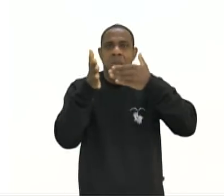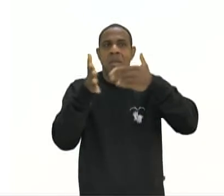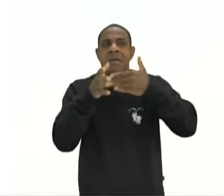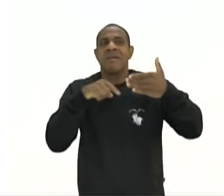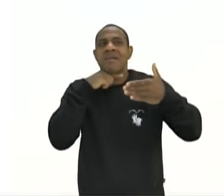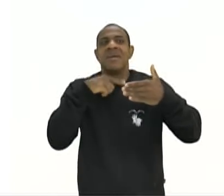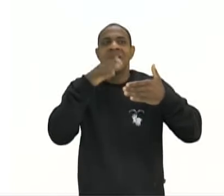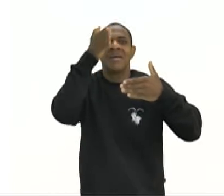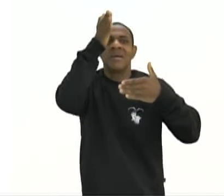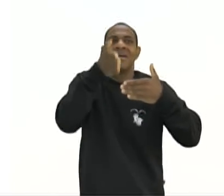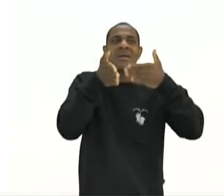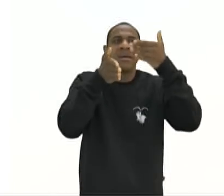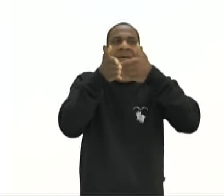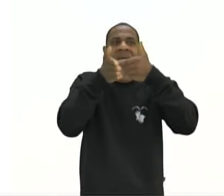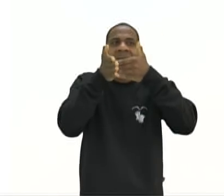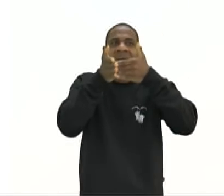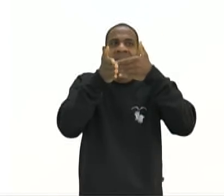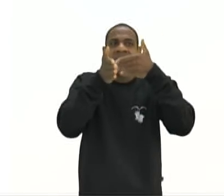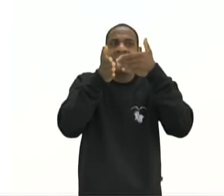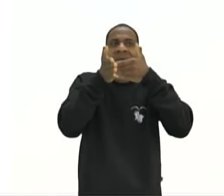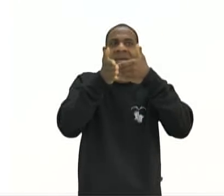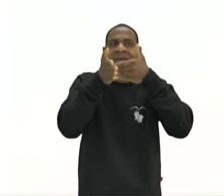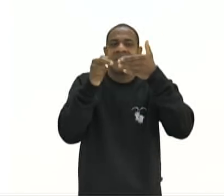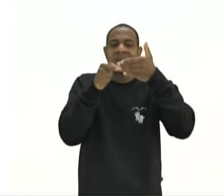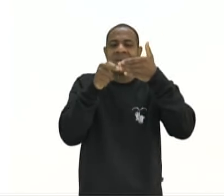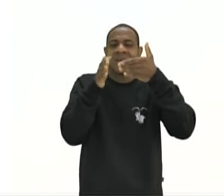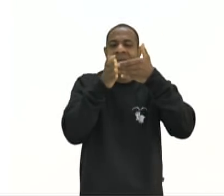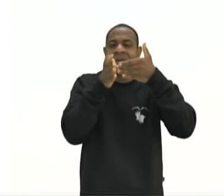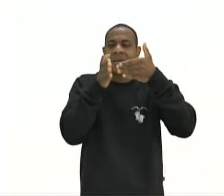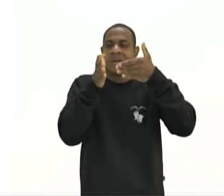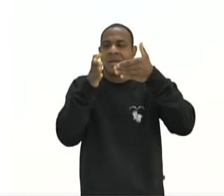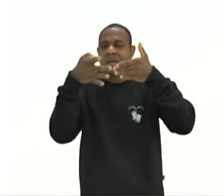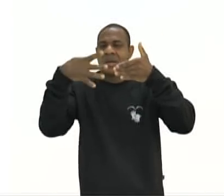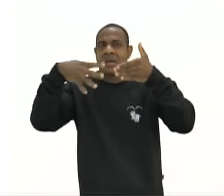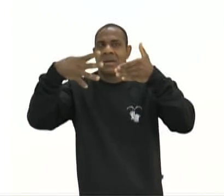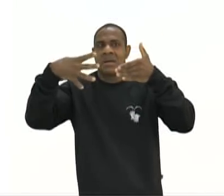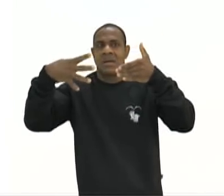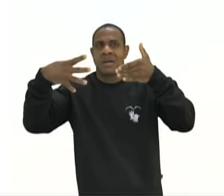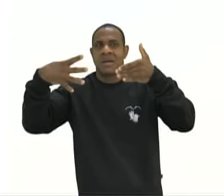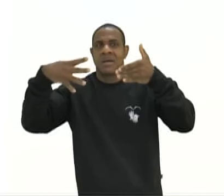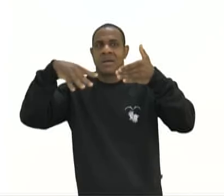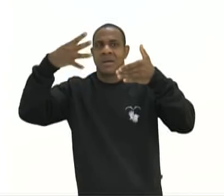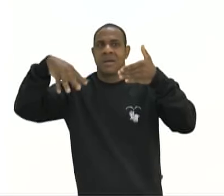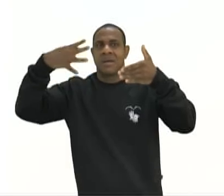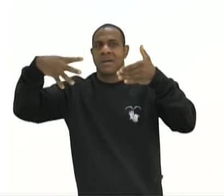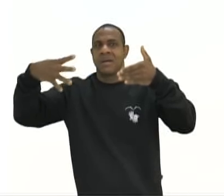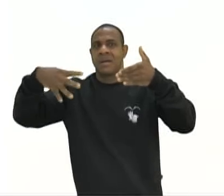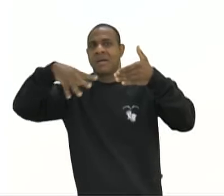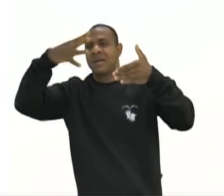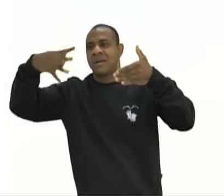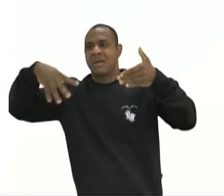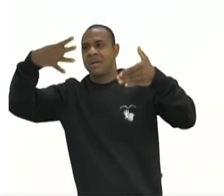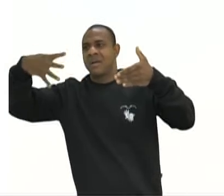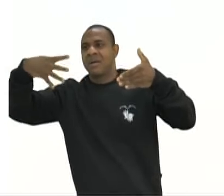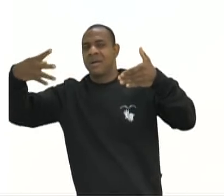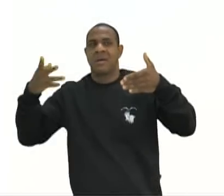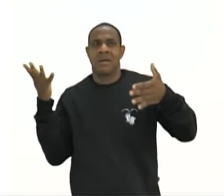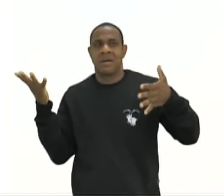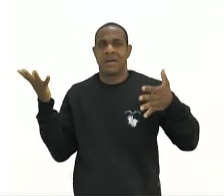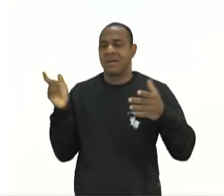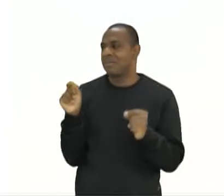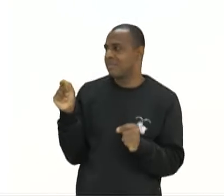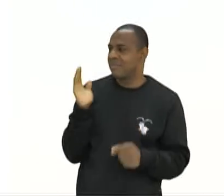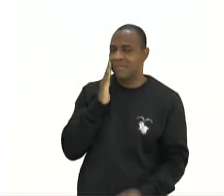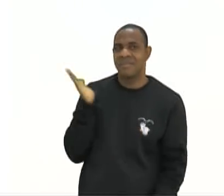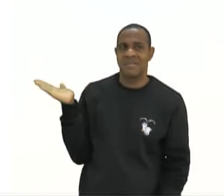colocados na vertical, aonde você tem diversas aberturas. Então, o que acontece com essa frente de onda? Ela